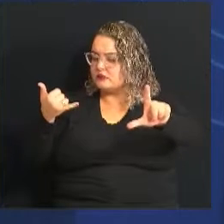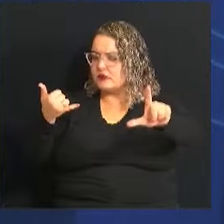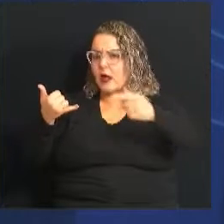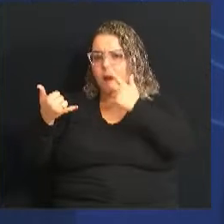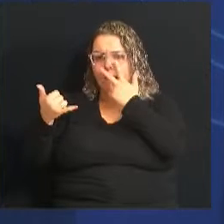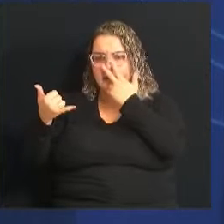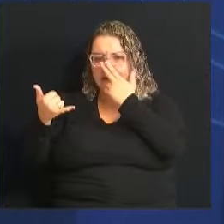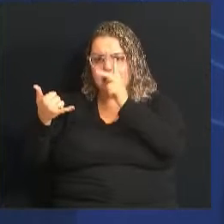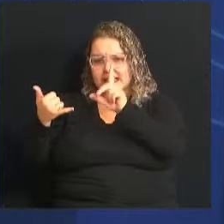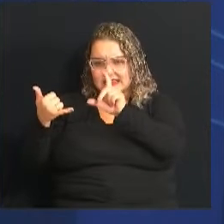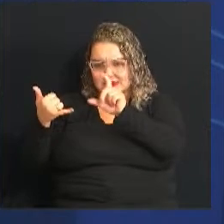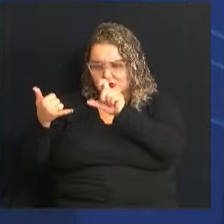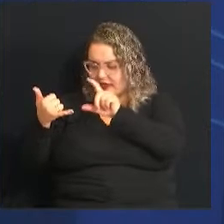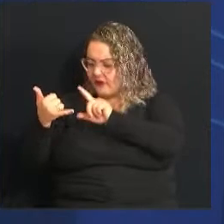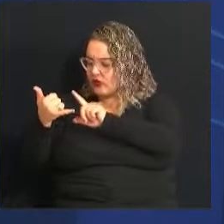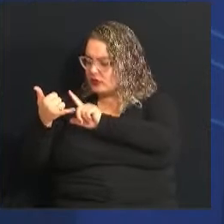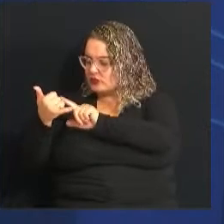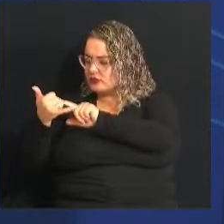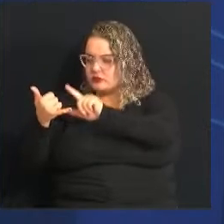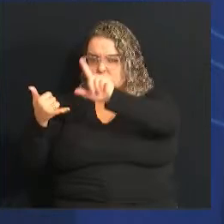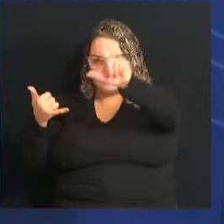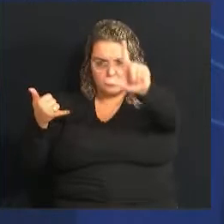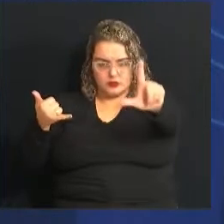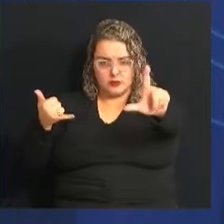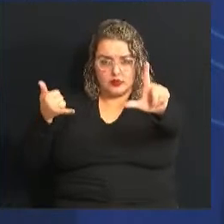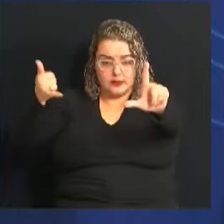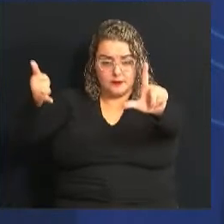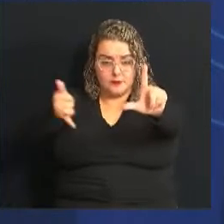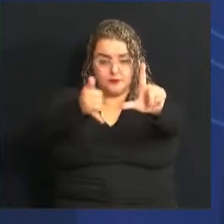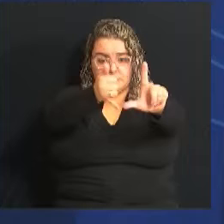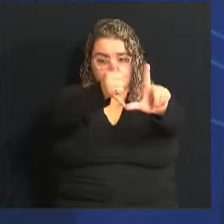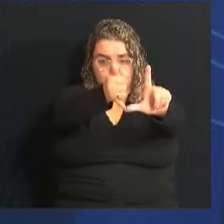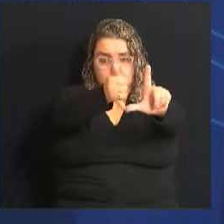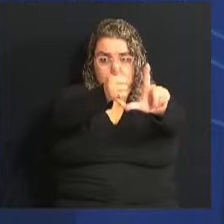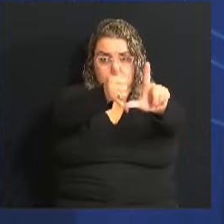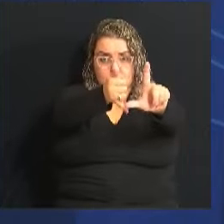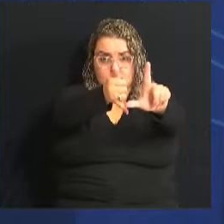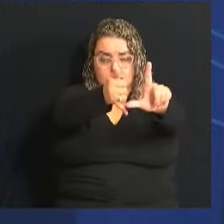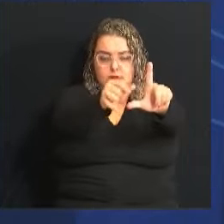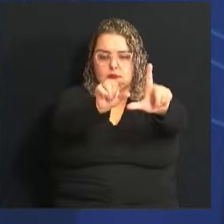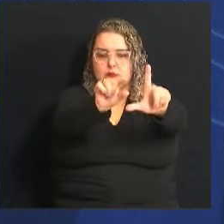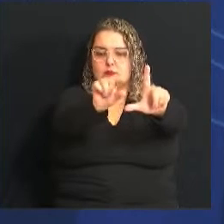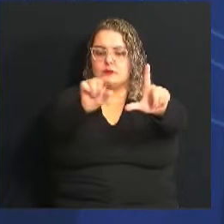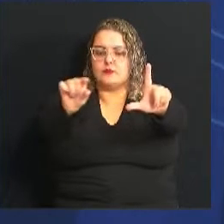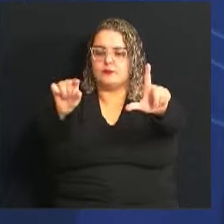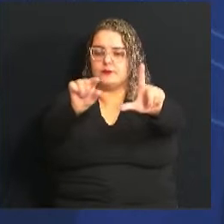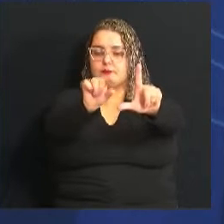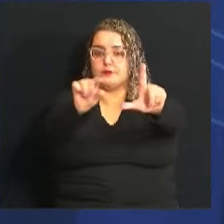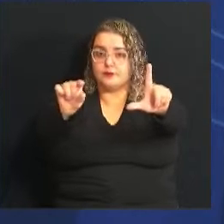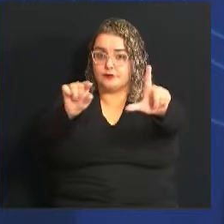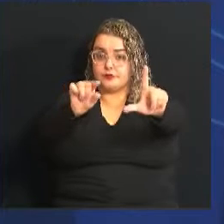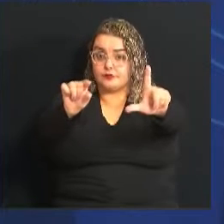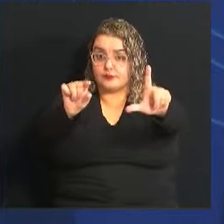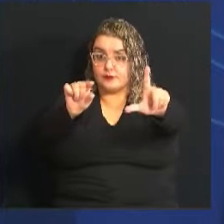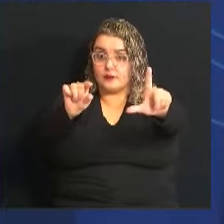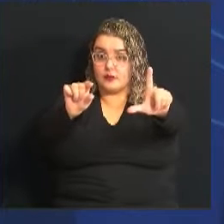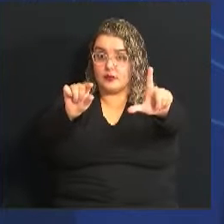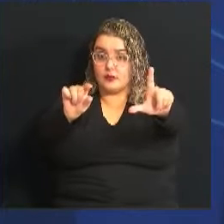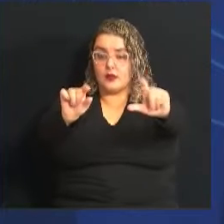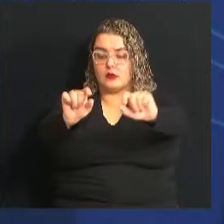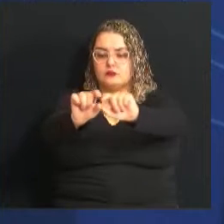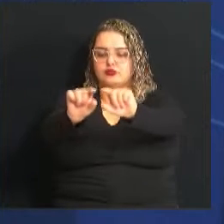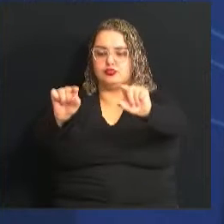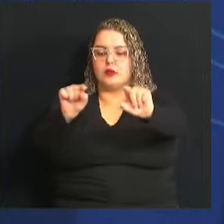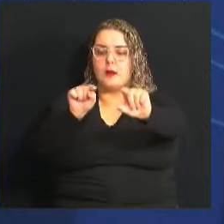celular, abre a câmera como se fosse tirar uma foto e você aponta aqui, ó, para este QR Code. Porque aí já vai aparecer na tela do